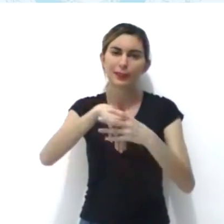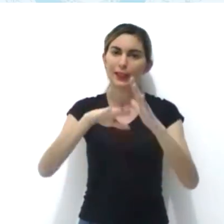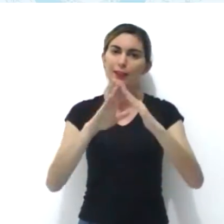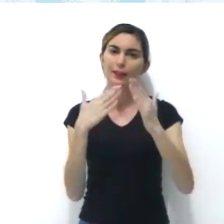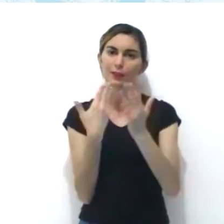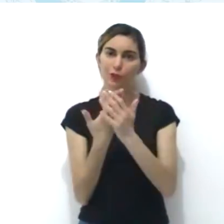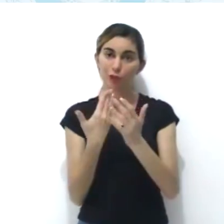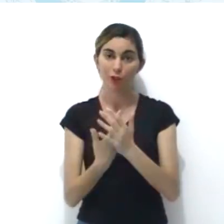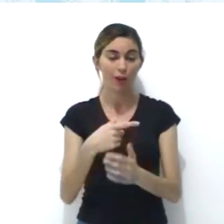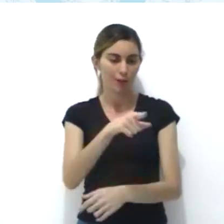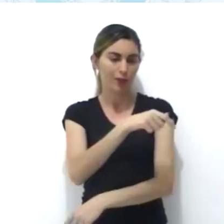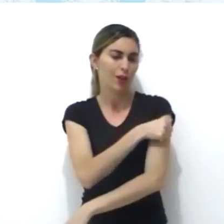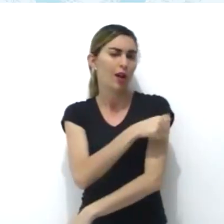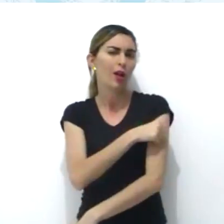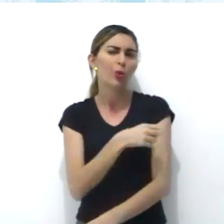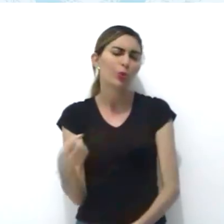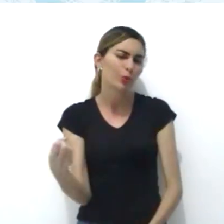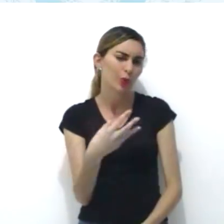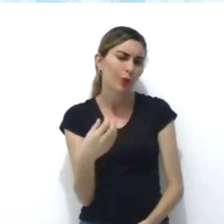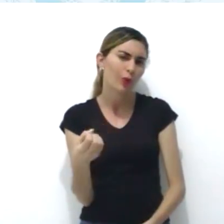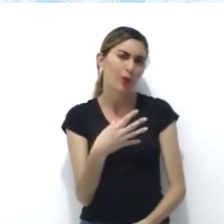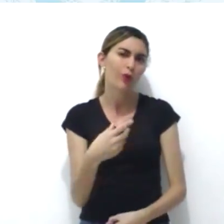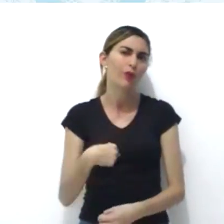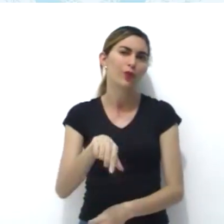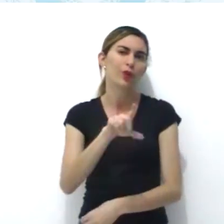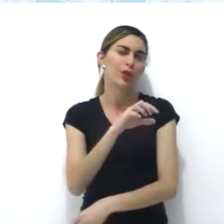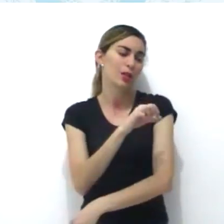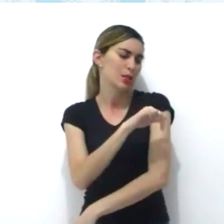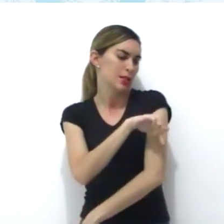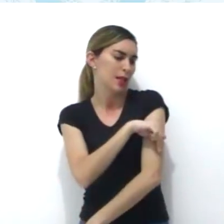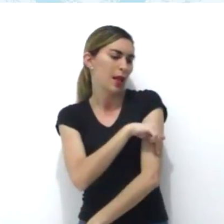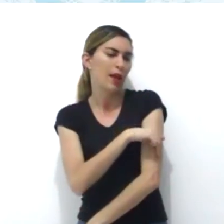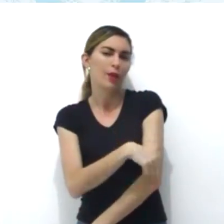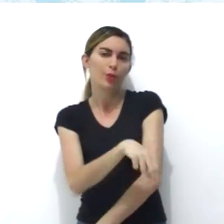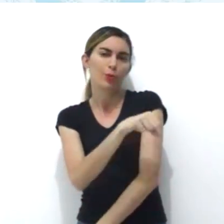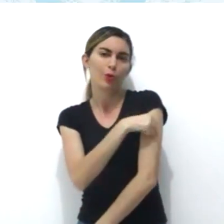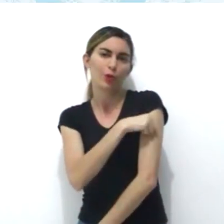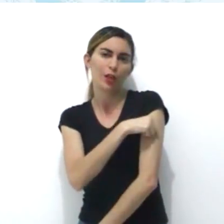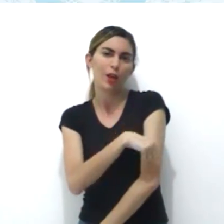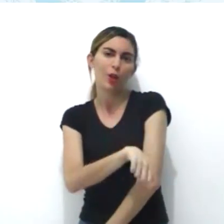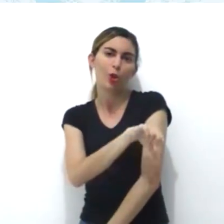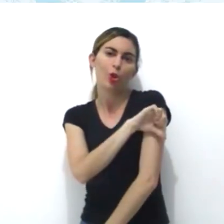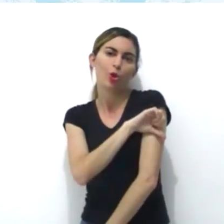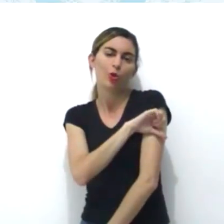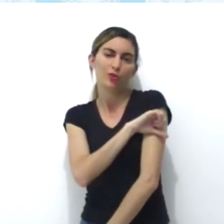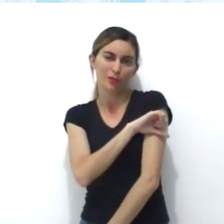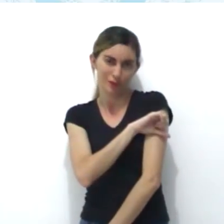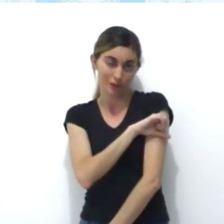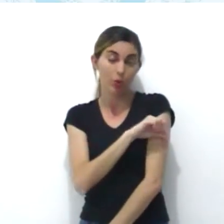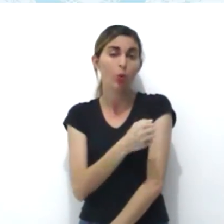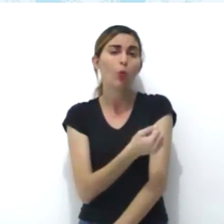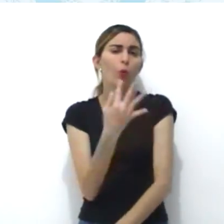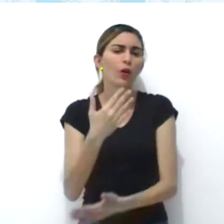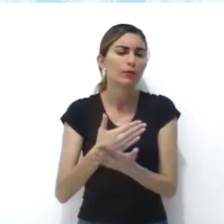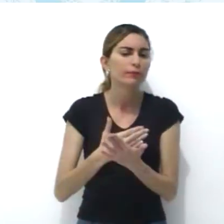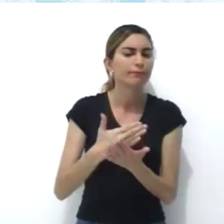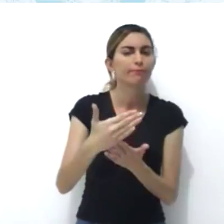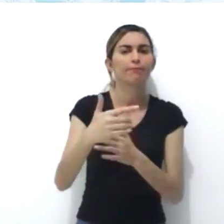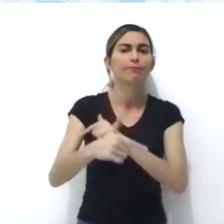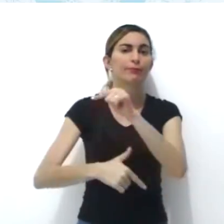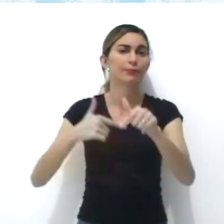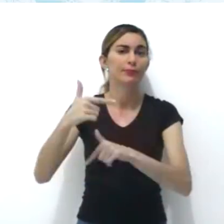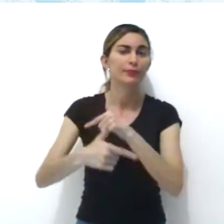escola. Então, esses alunos ainda são mais novinhos, eles são do 7º, 8º, 9º ano.